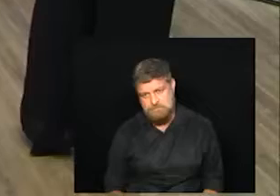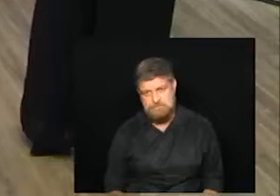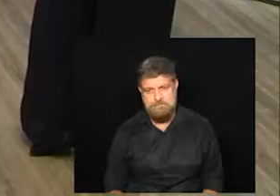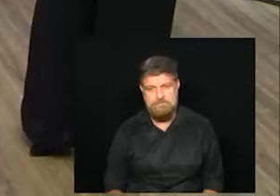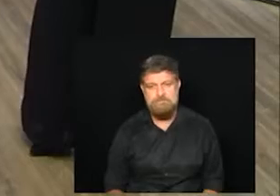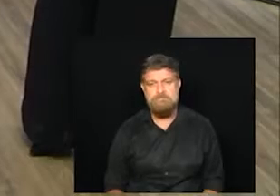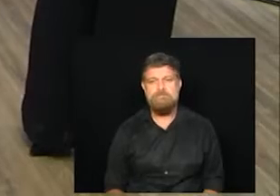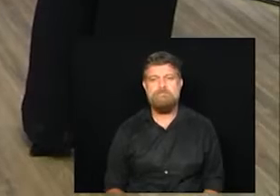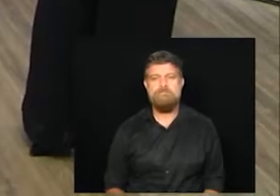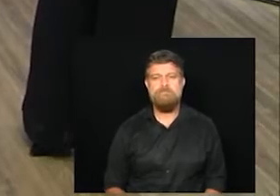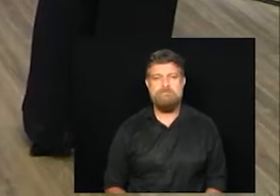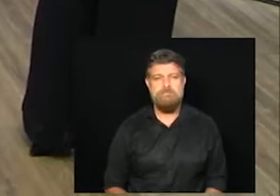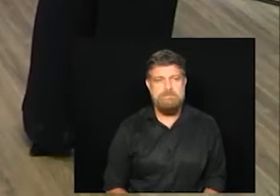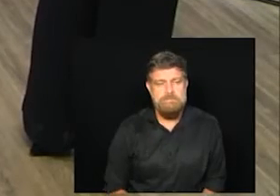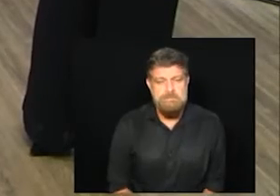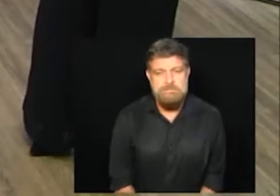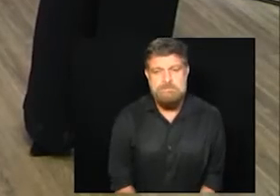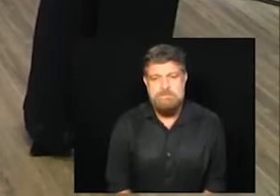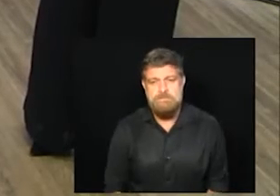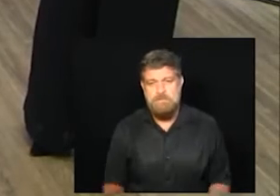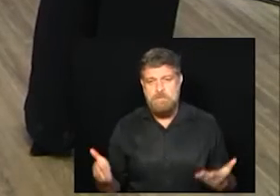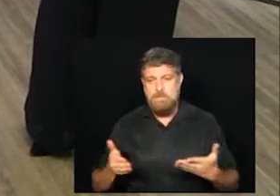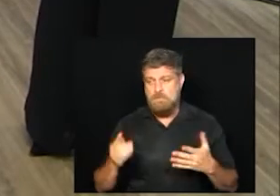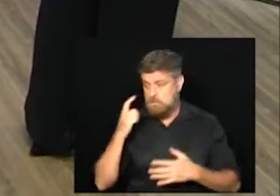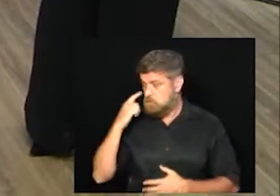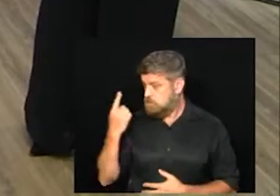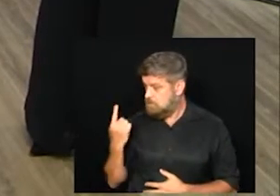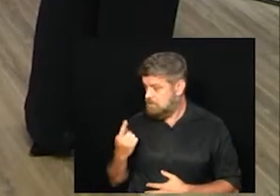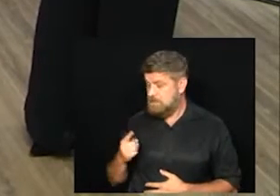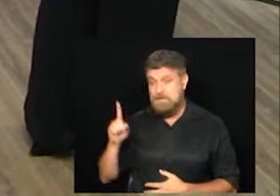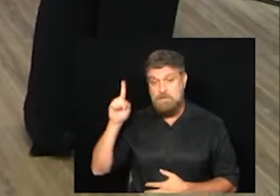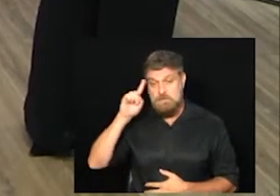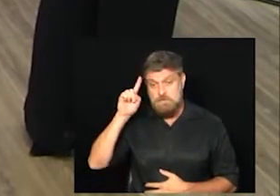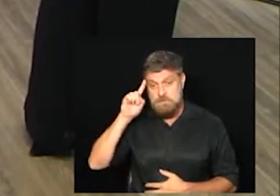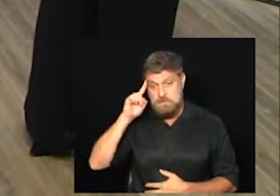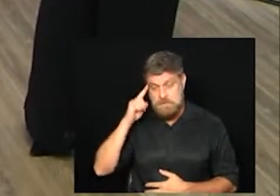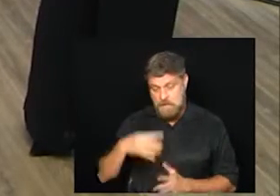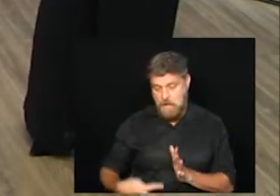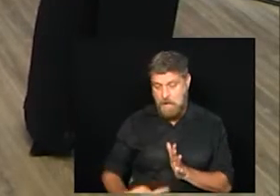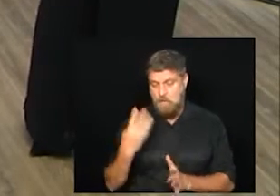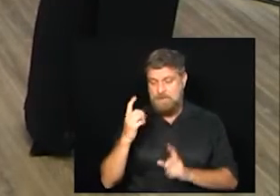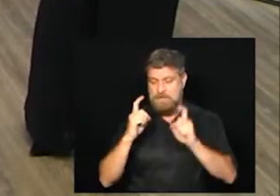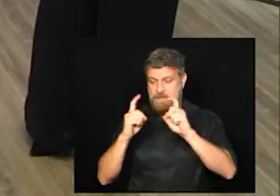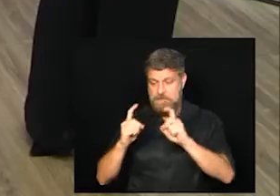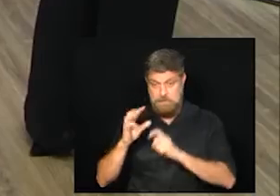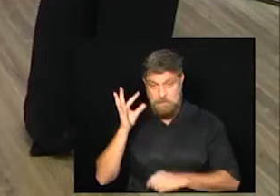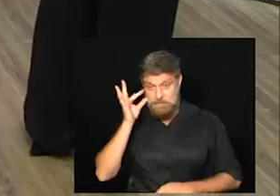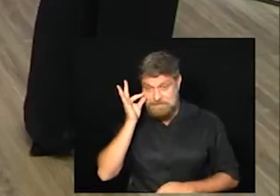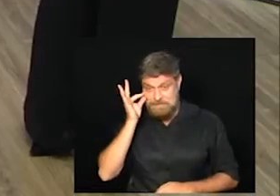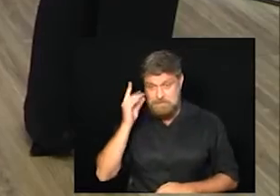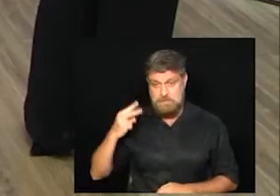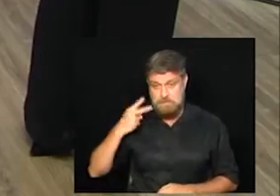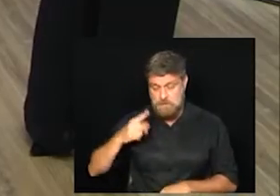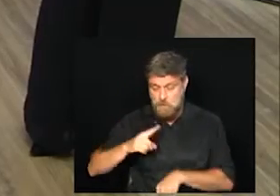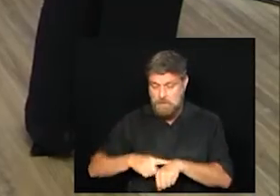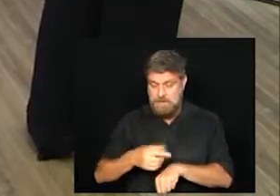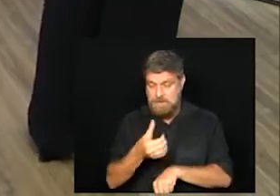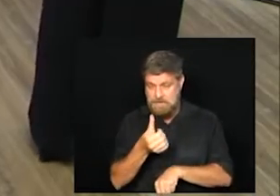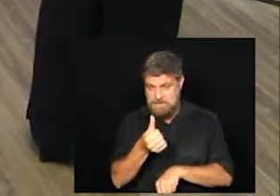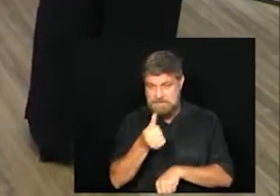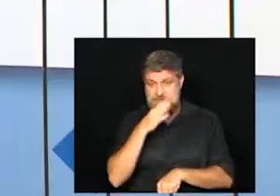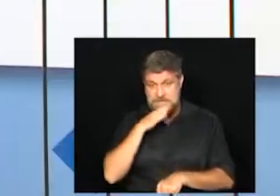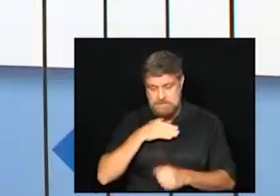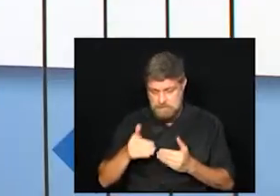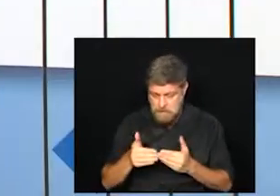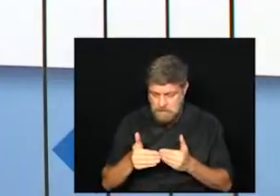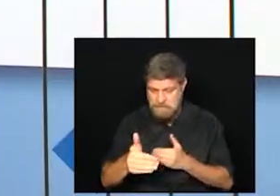Calisto. E hoje, Mirna Abreu, é dia da 4ª reunião ordinária, que começa às 6 horas da tarde. Isso mesmo,